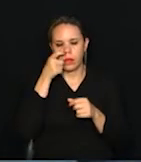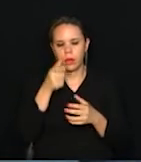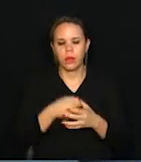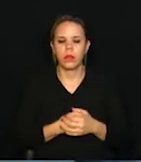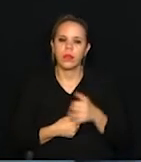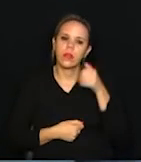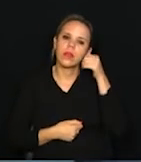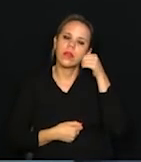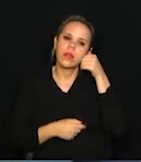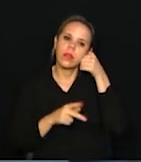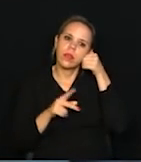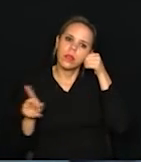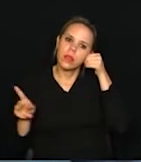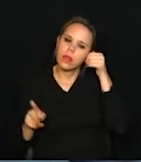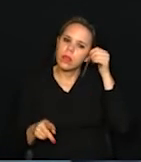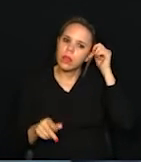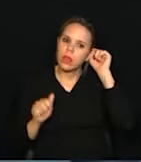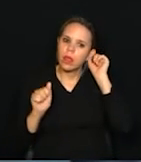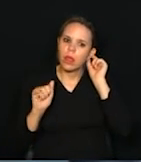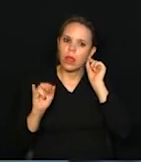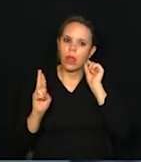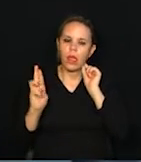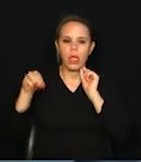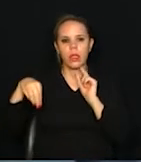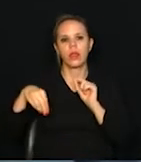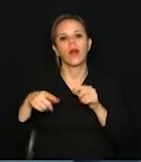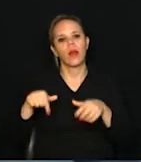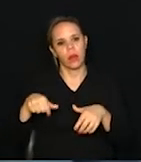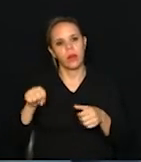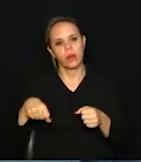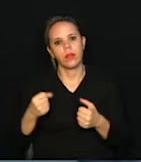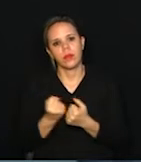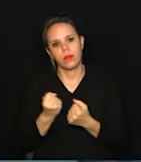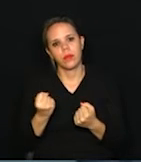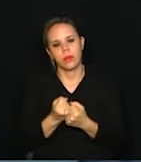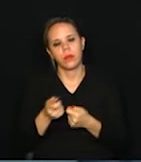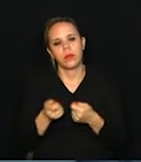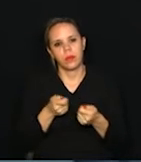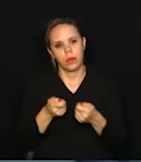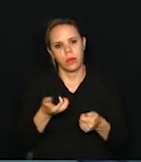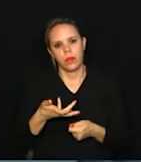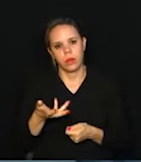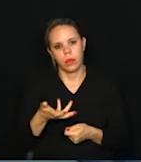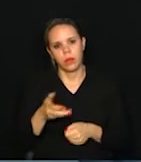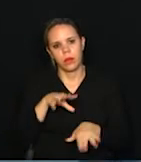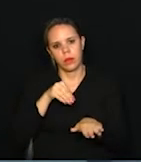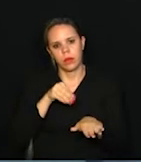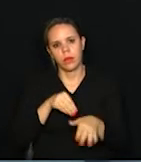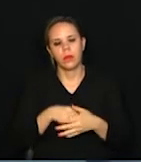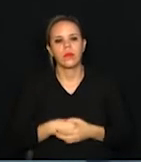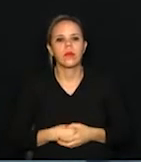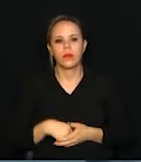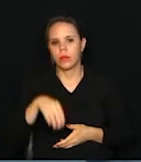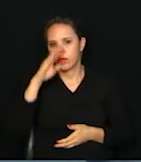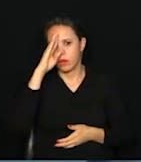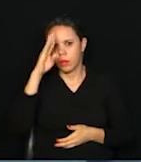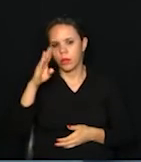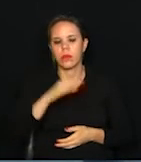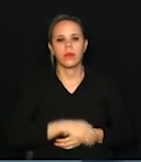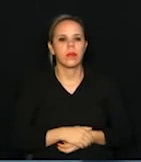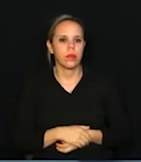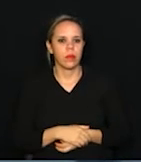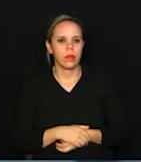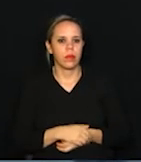para o presidente Ayrton, que eu sou favorável ao controle da velocidade pelos radares, principalmente